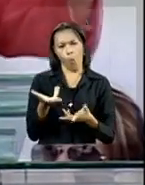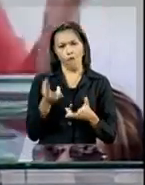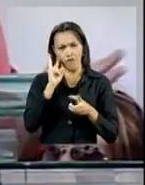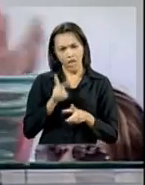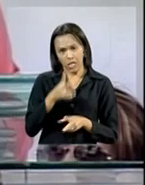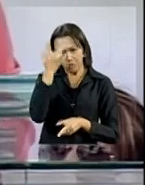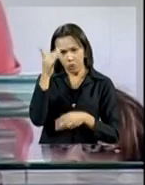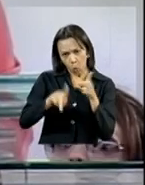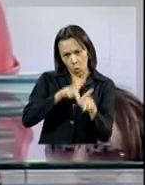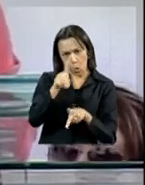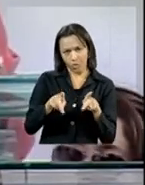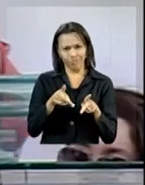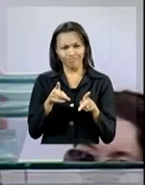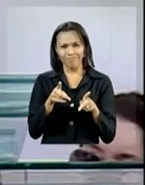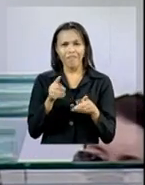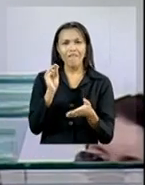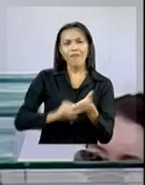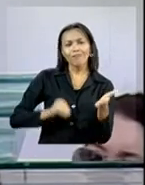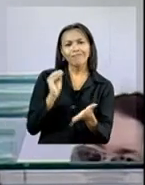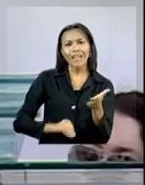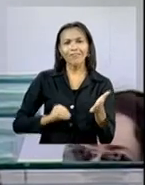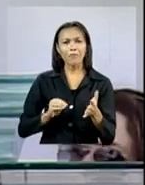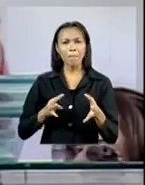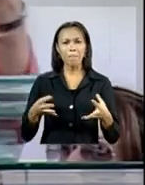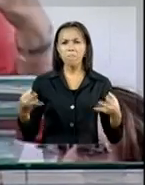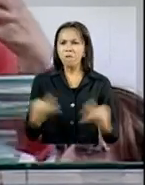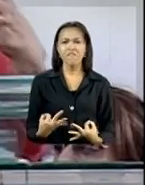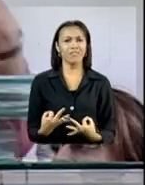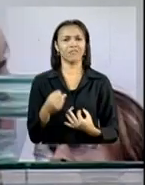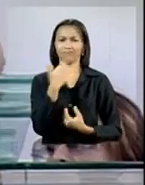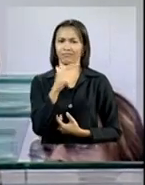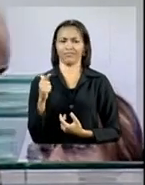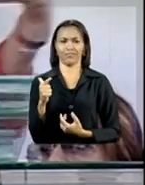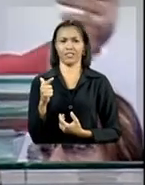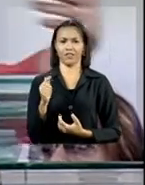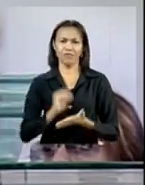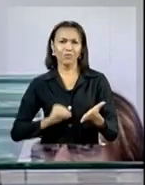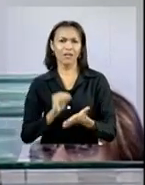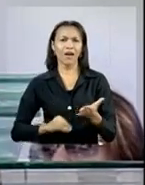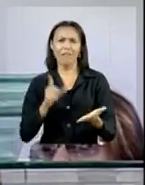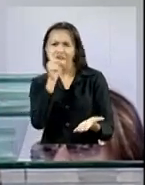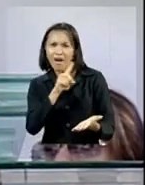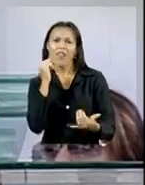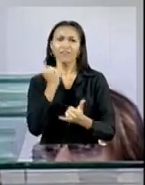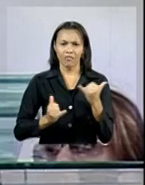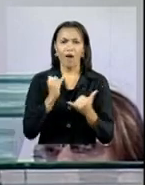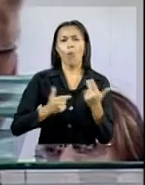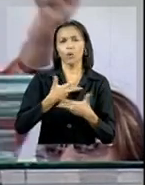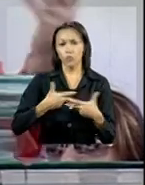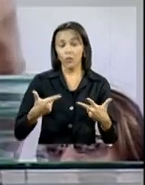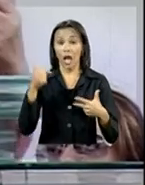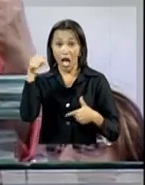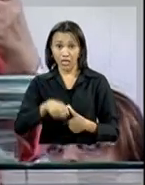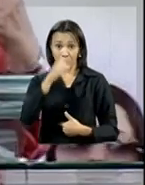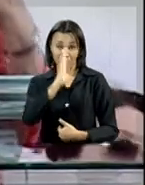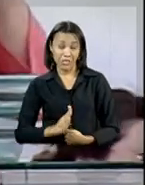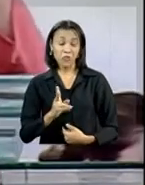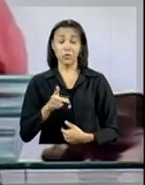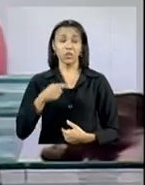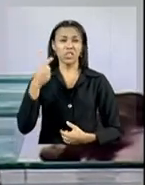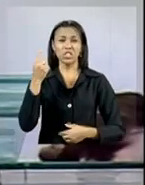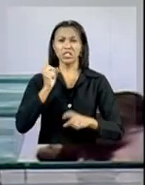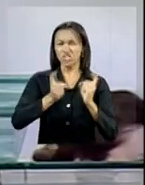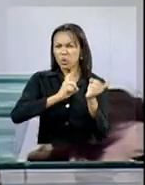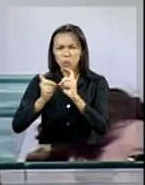forma completa e aí a gente tratava aqui no Brasil de várias coisas